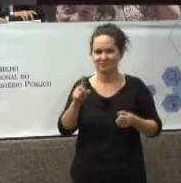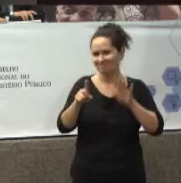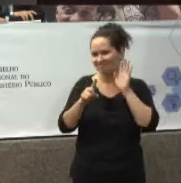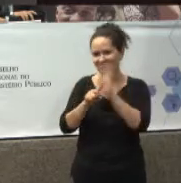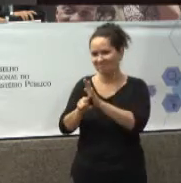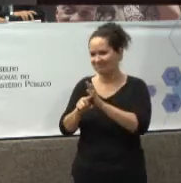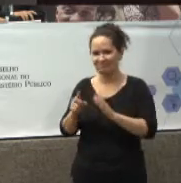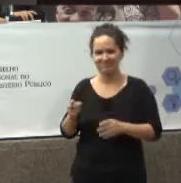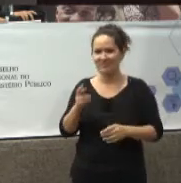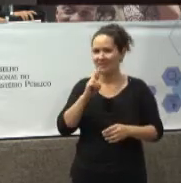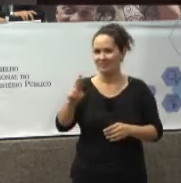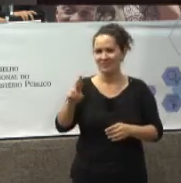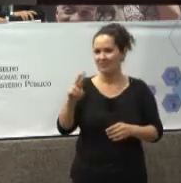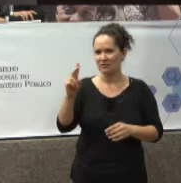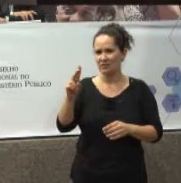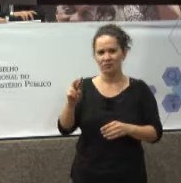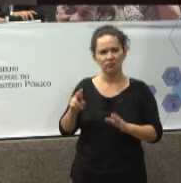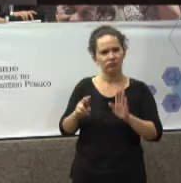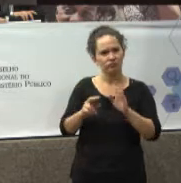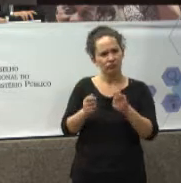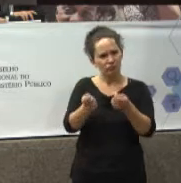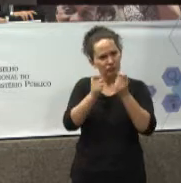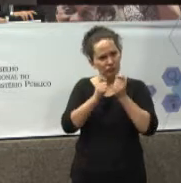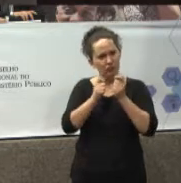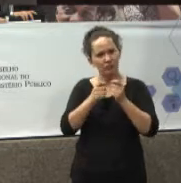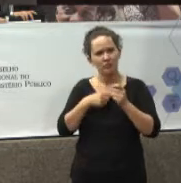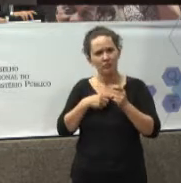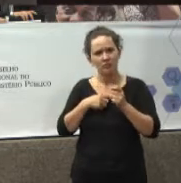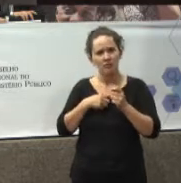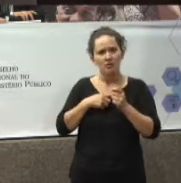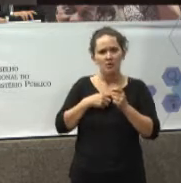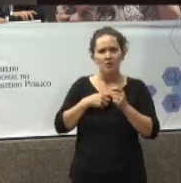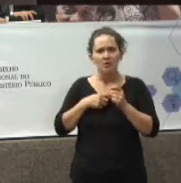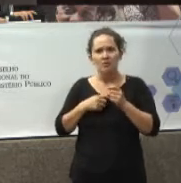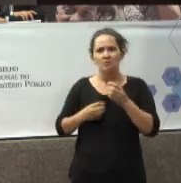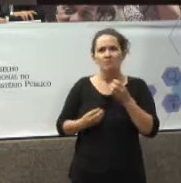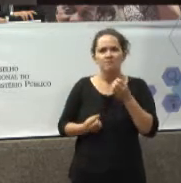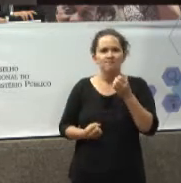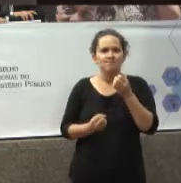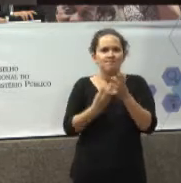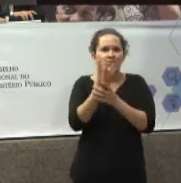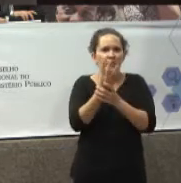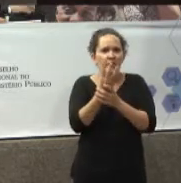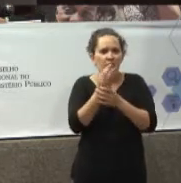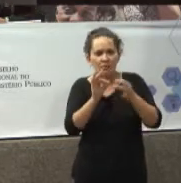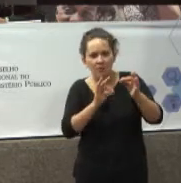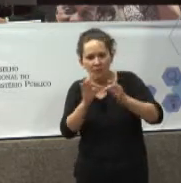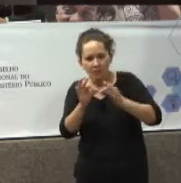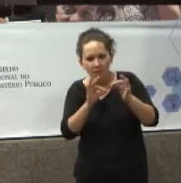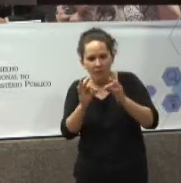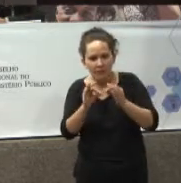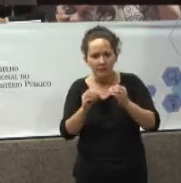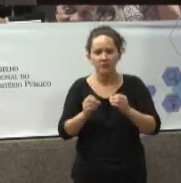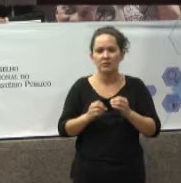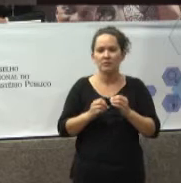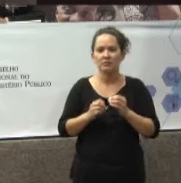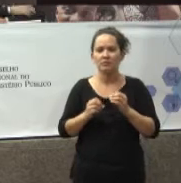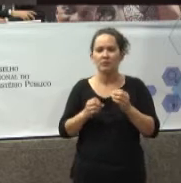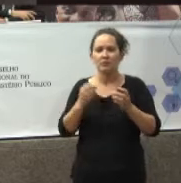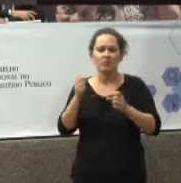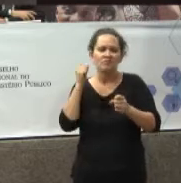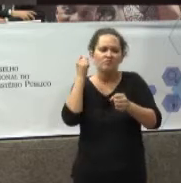fazer eu posso regular à minha espera eu posso criar critérios de regulação que vão ser aplicados a todos e vão